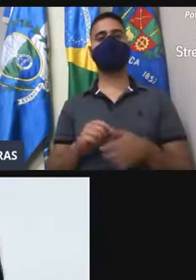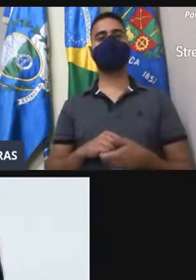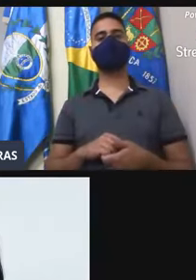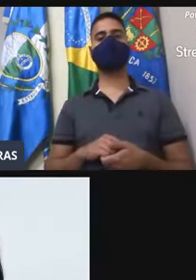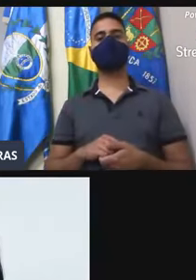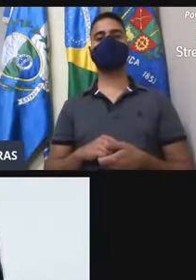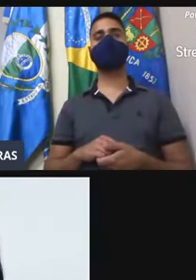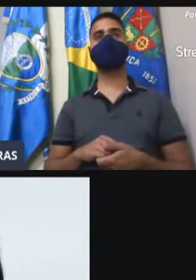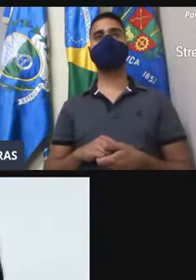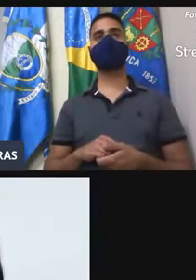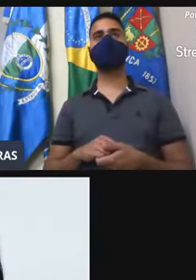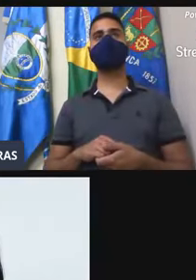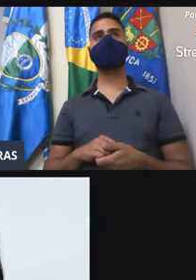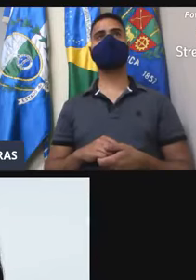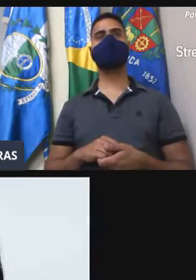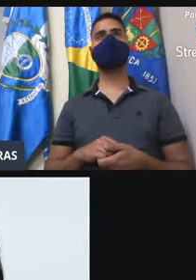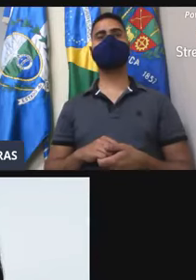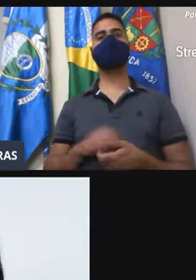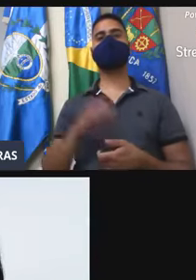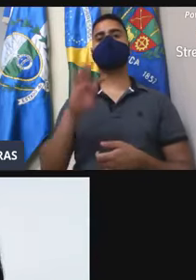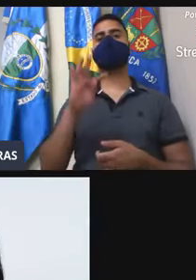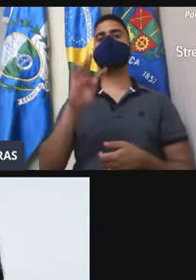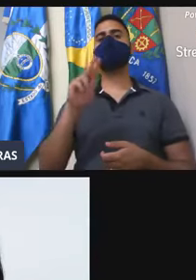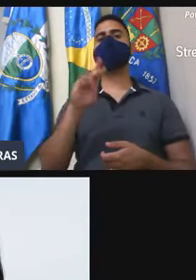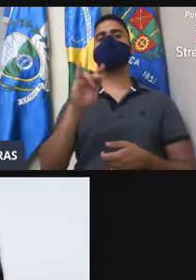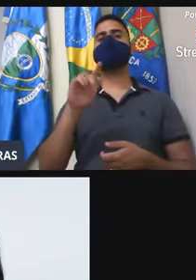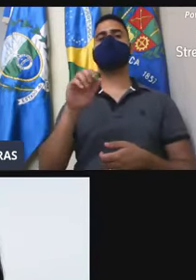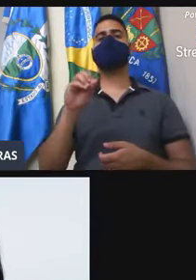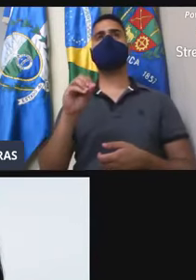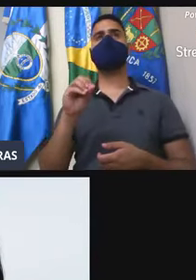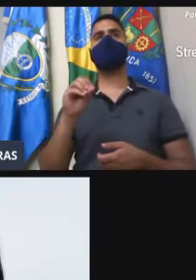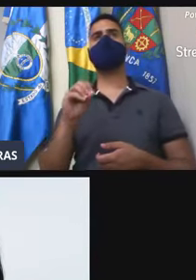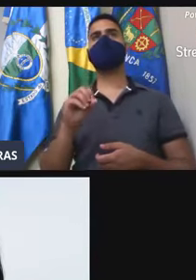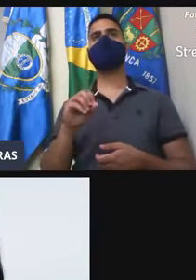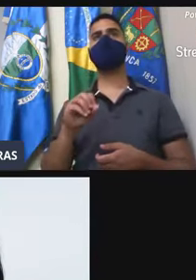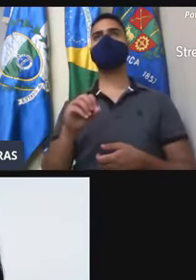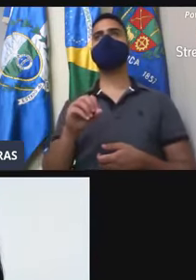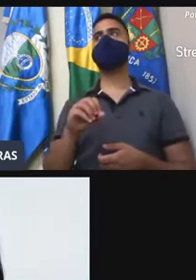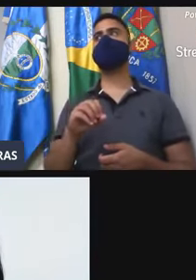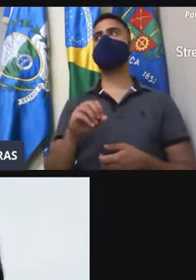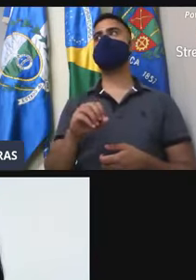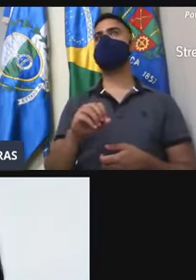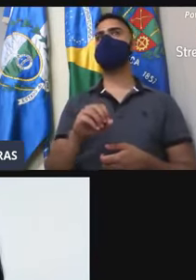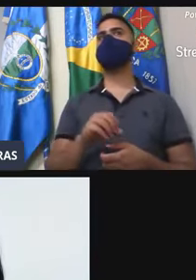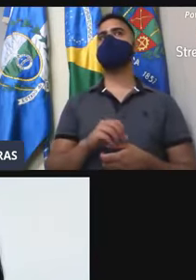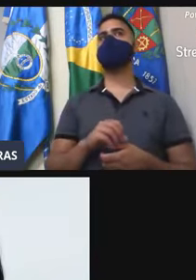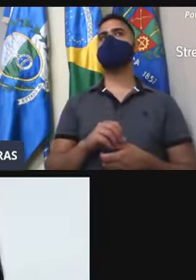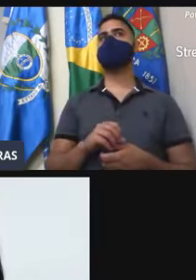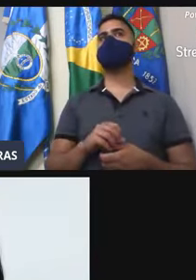me consta, o Tiago era um craque do Coroado, viu, Silvio? Eu não sei se era o camisa 10 ou camisa 8. Camisa 10.